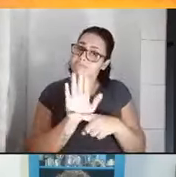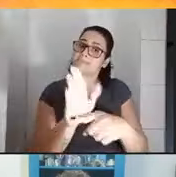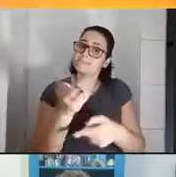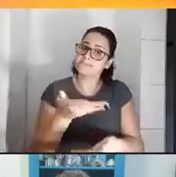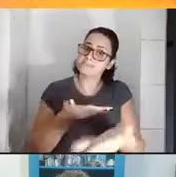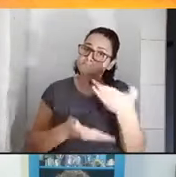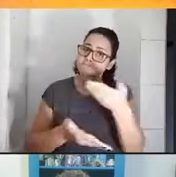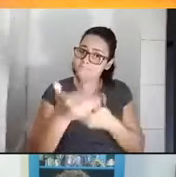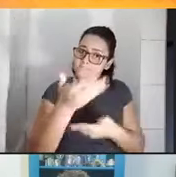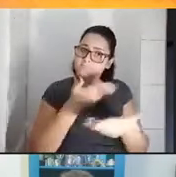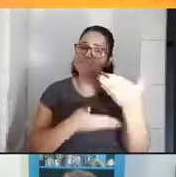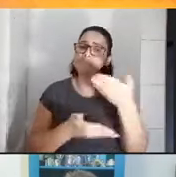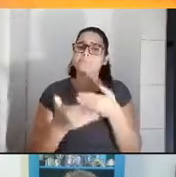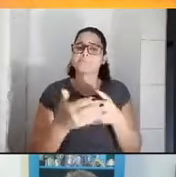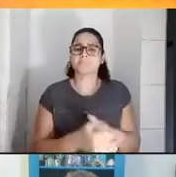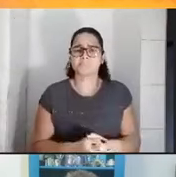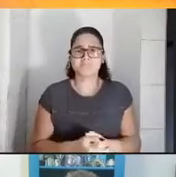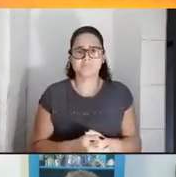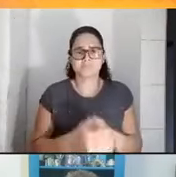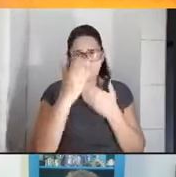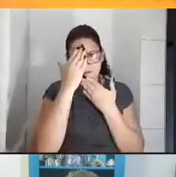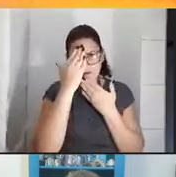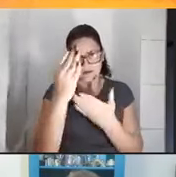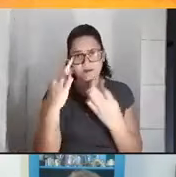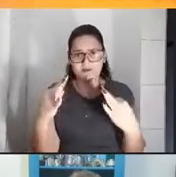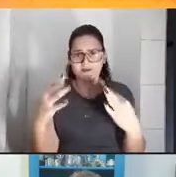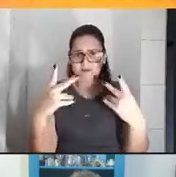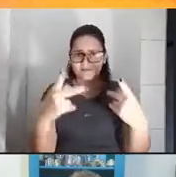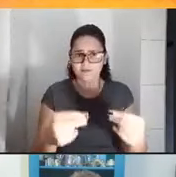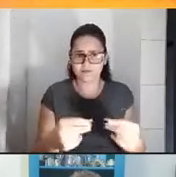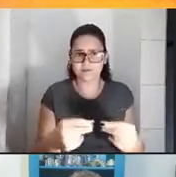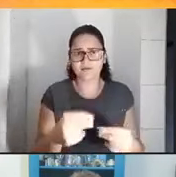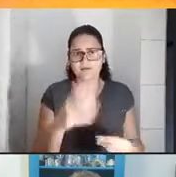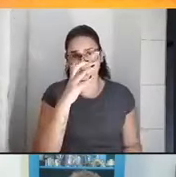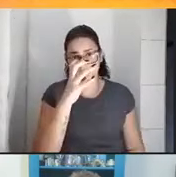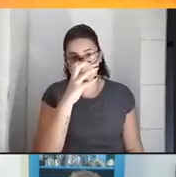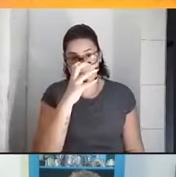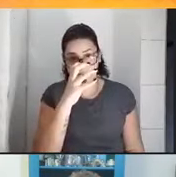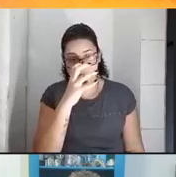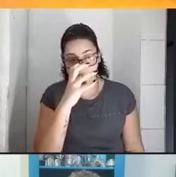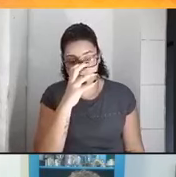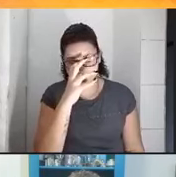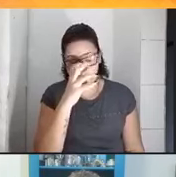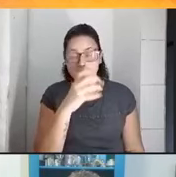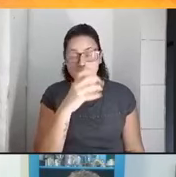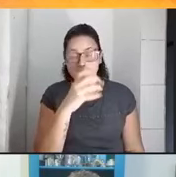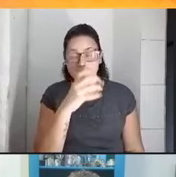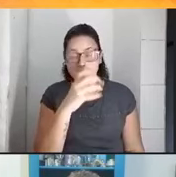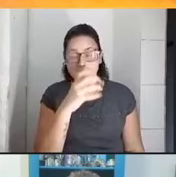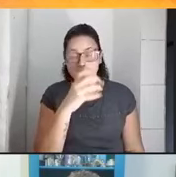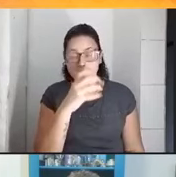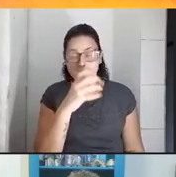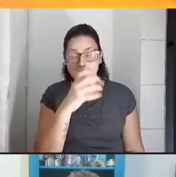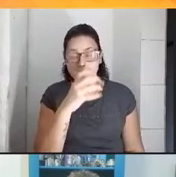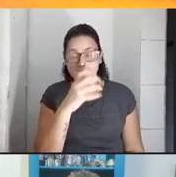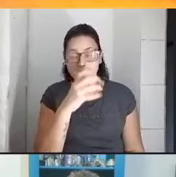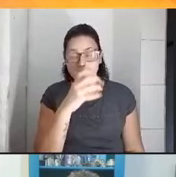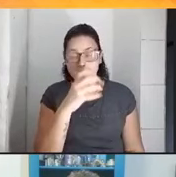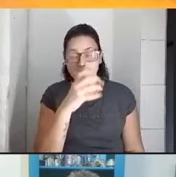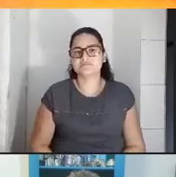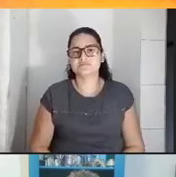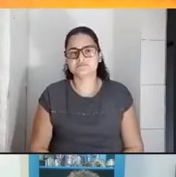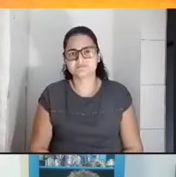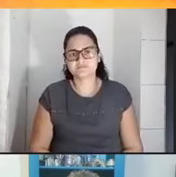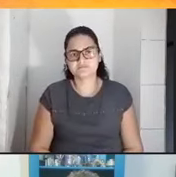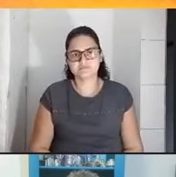ajudarem. Agradecer a todos aqueles que nos assistiram, nos ouviram, né? Na certeza de que